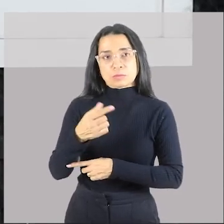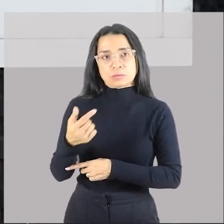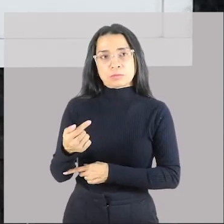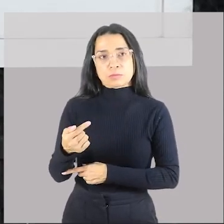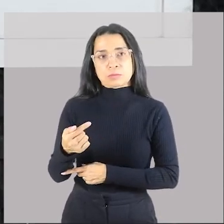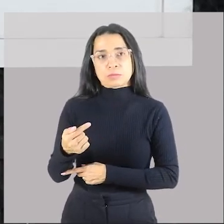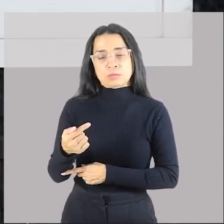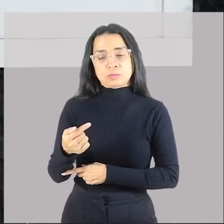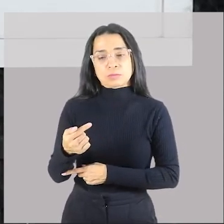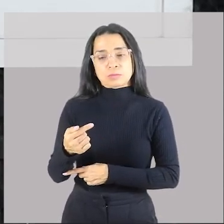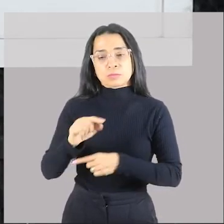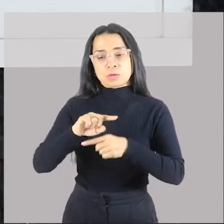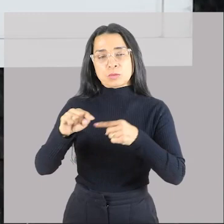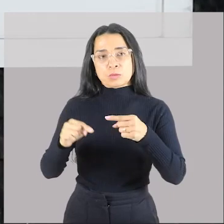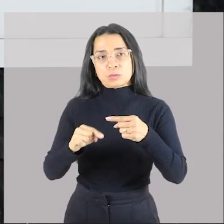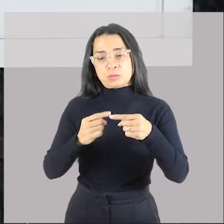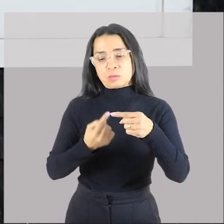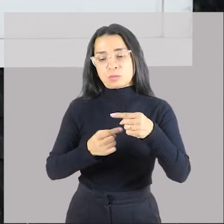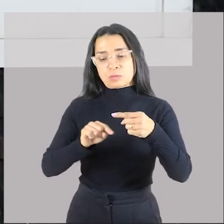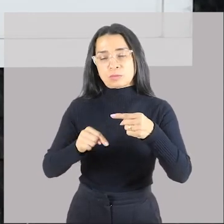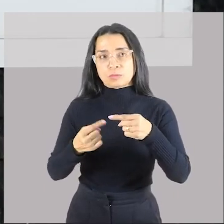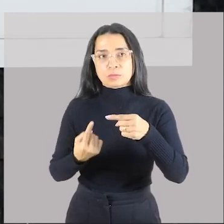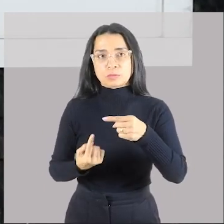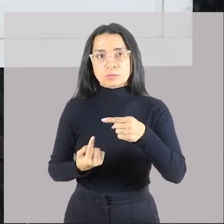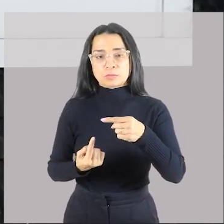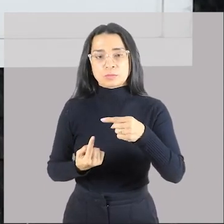carinha aqui? 1,1.